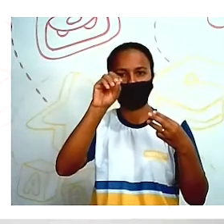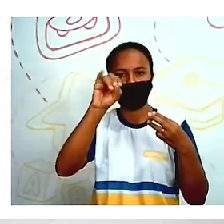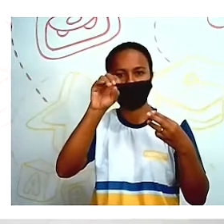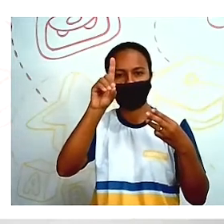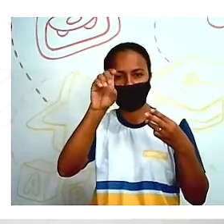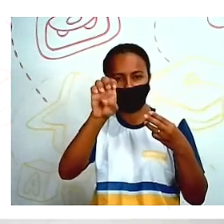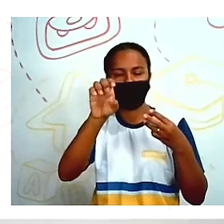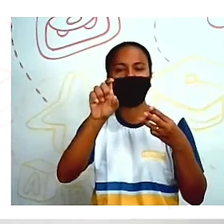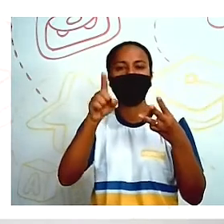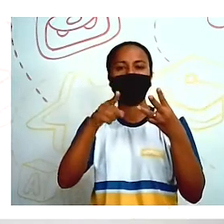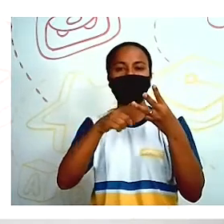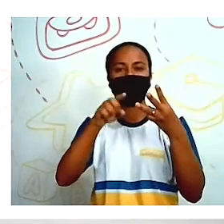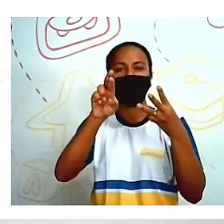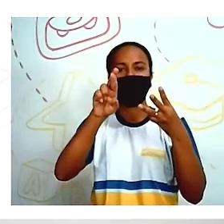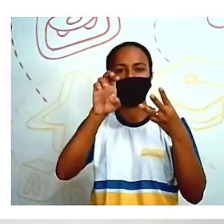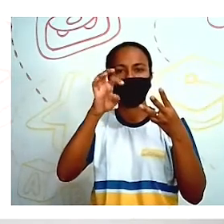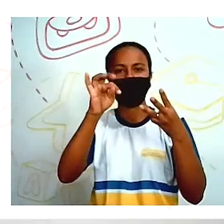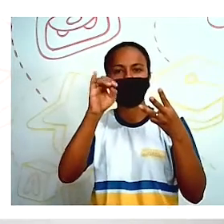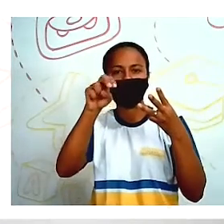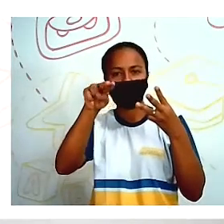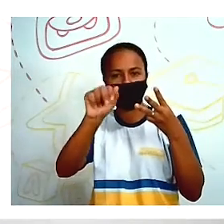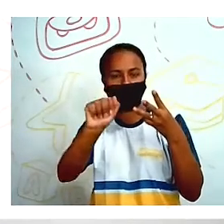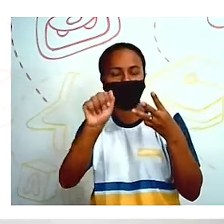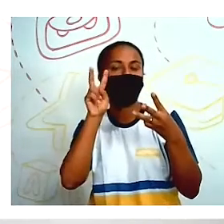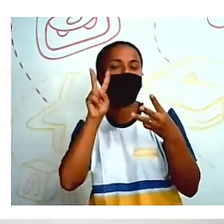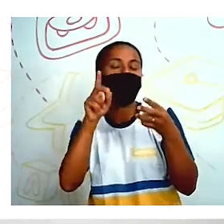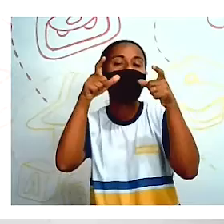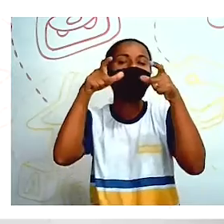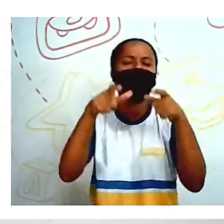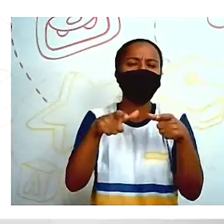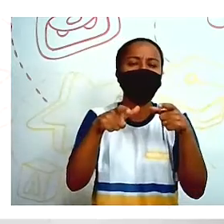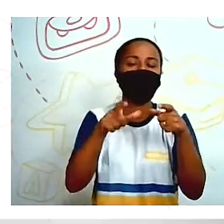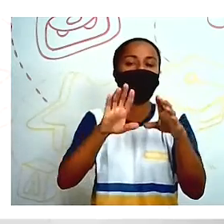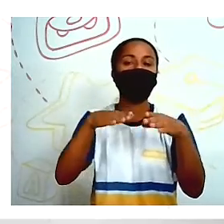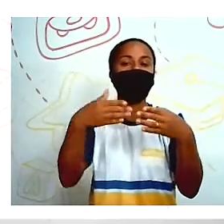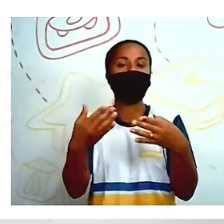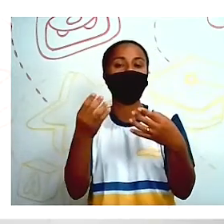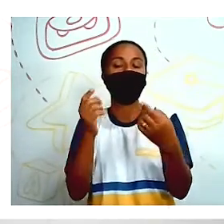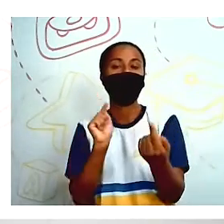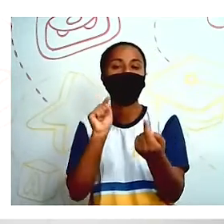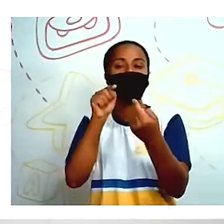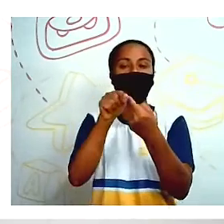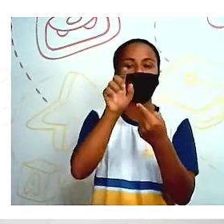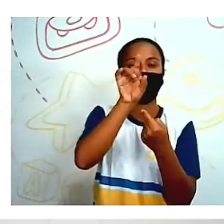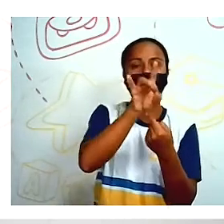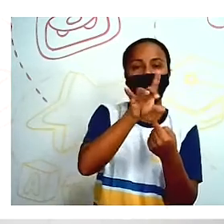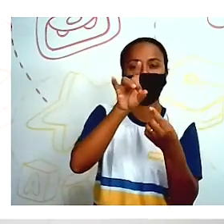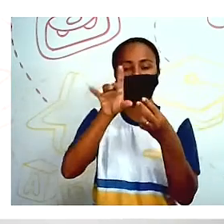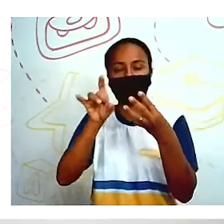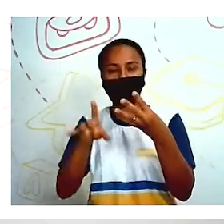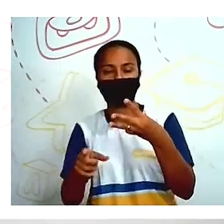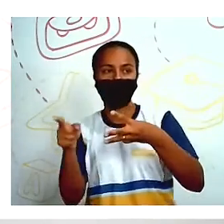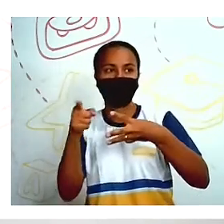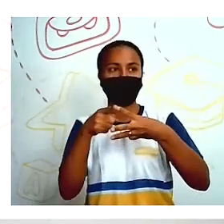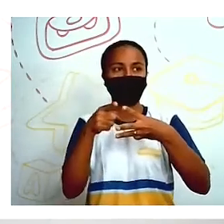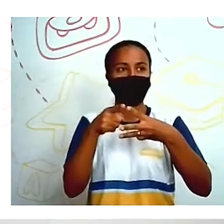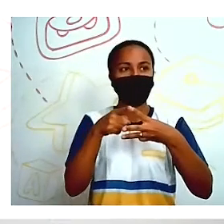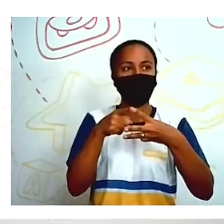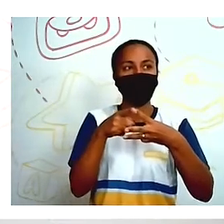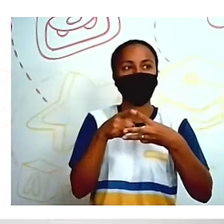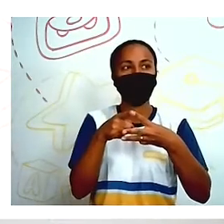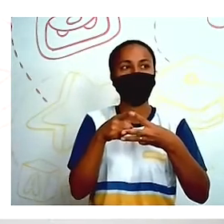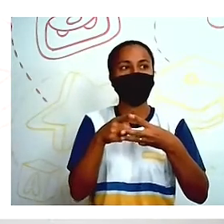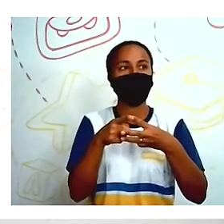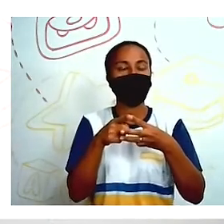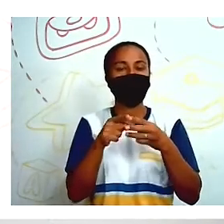retina. Então, a gente vai ver um pouquinho, né, onde é que está localizada e qual a função de cada uma. Então, a esclerótica, ela é a